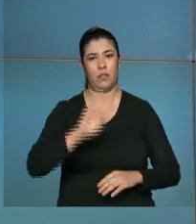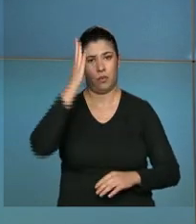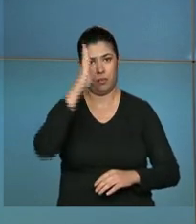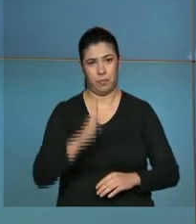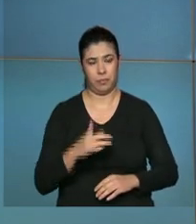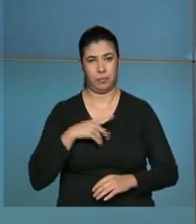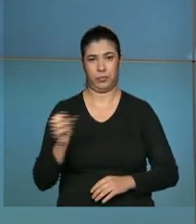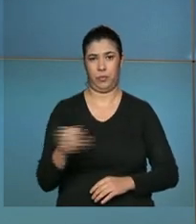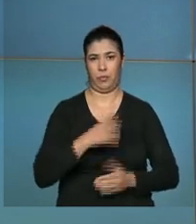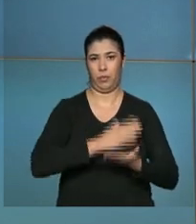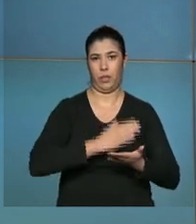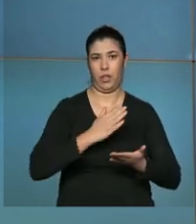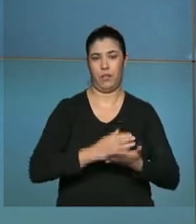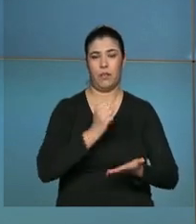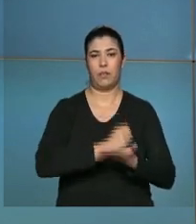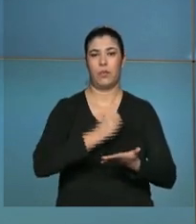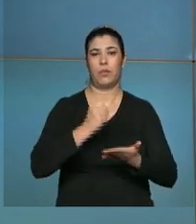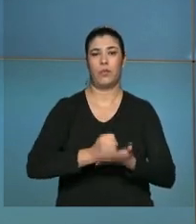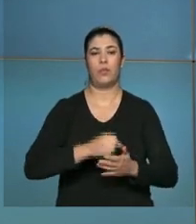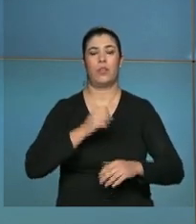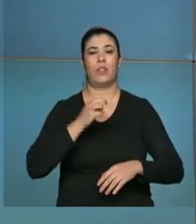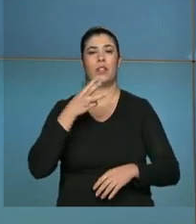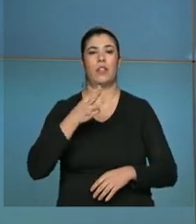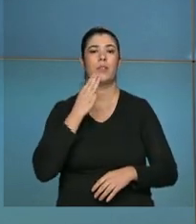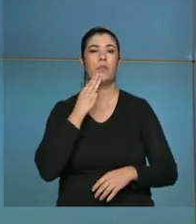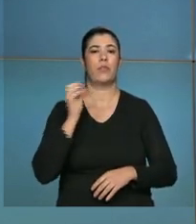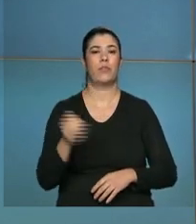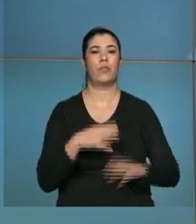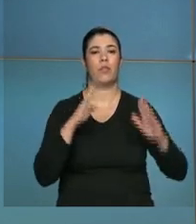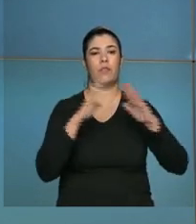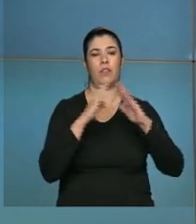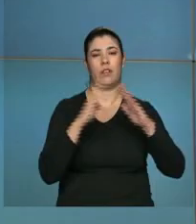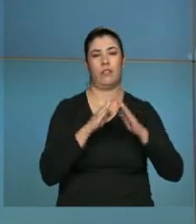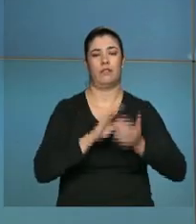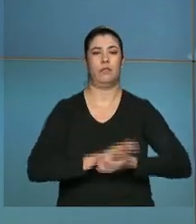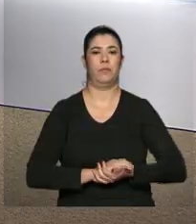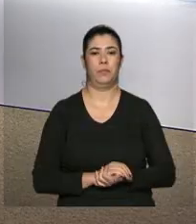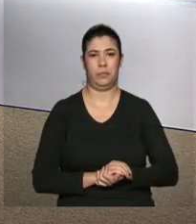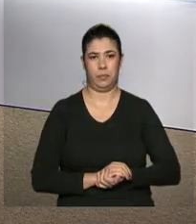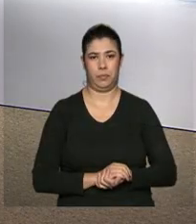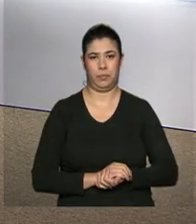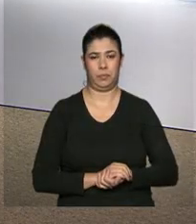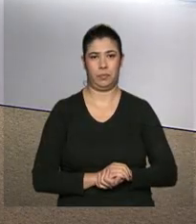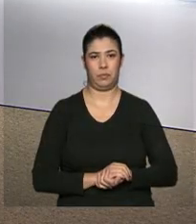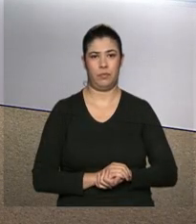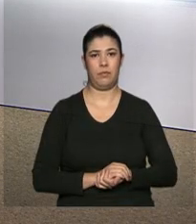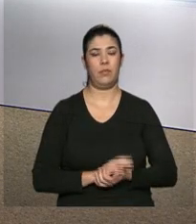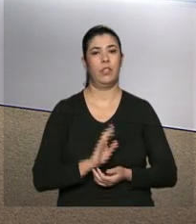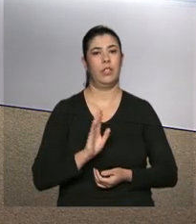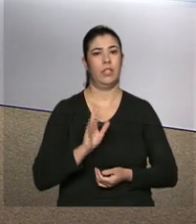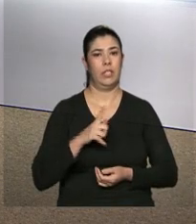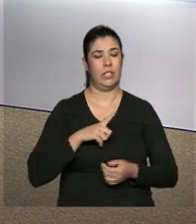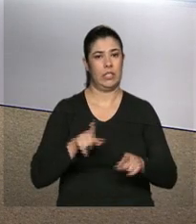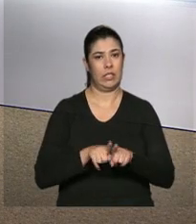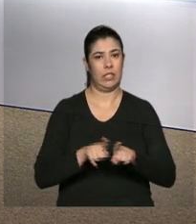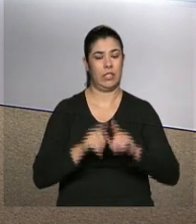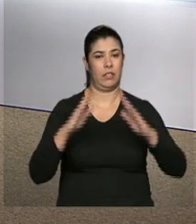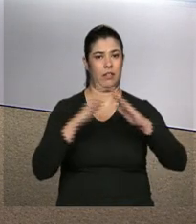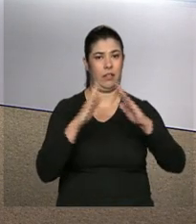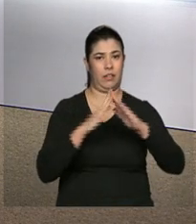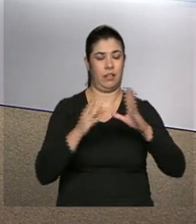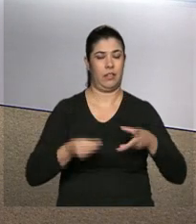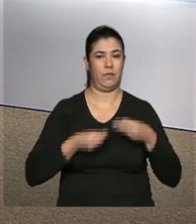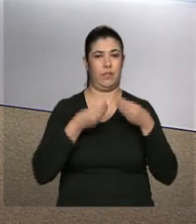nova fase, a previsão é contratar 3 milhões de novas unidades habitacionais. E parte das casas que